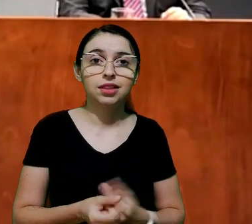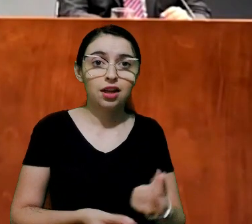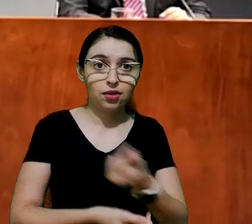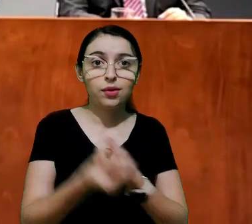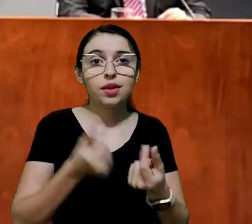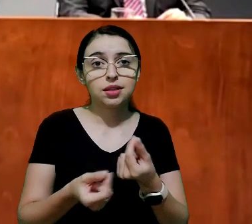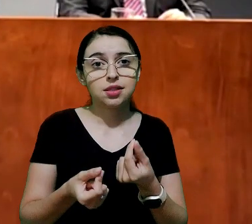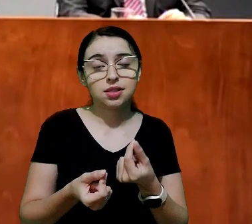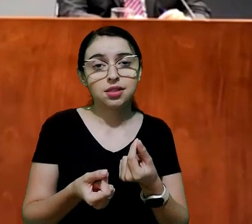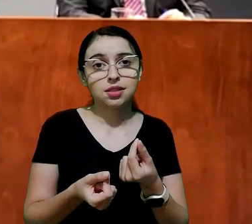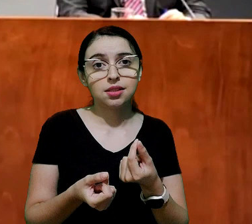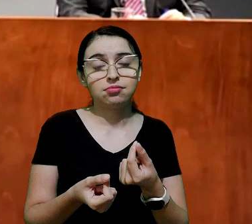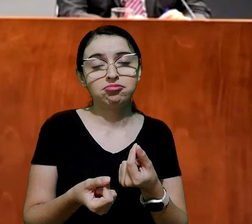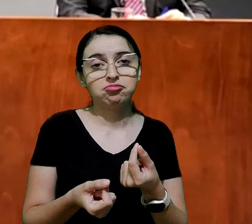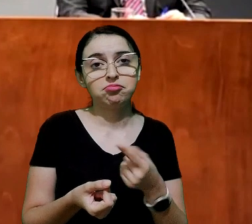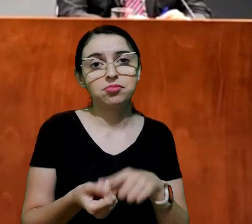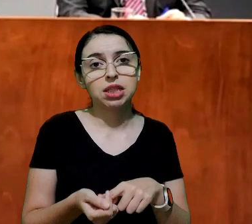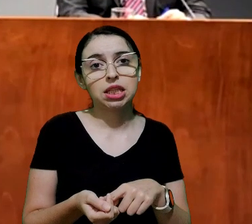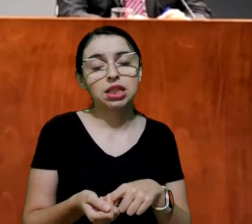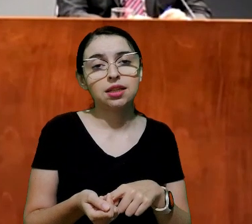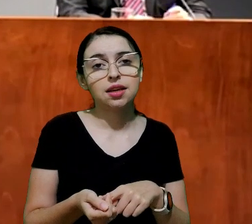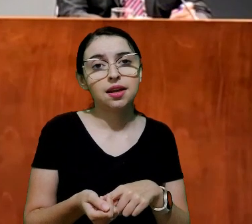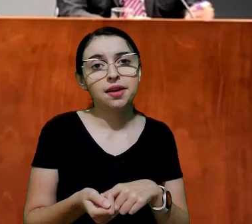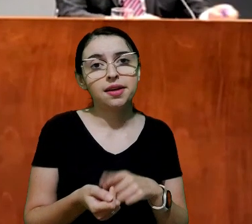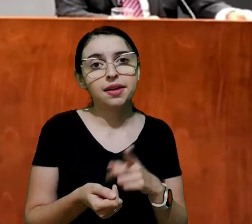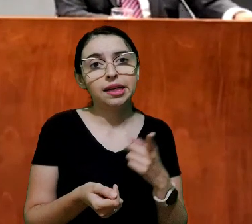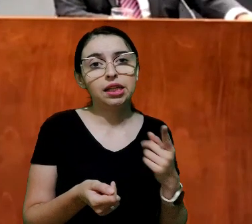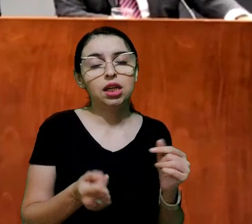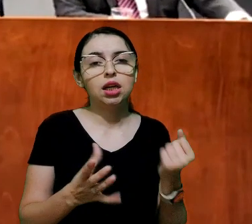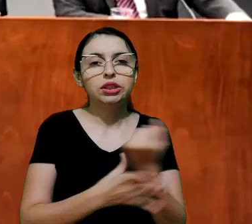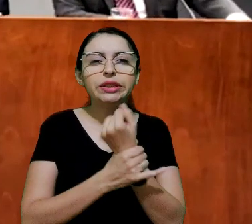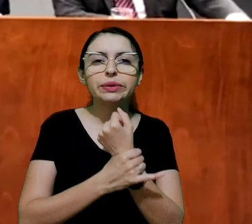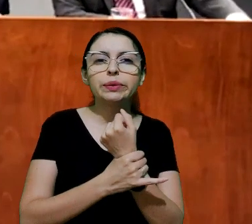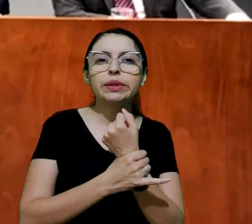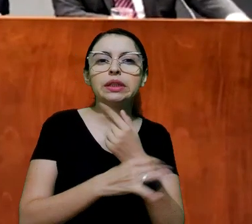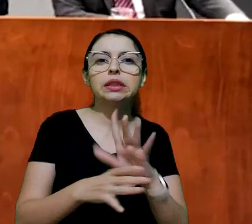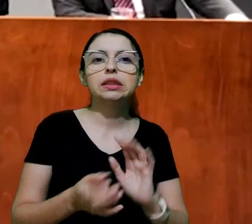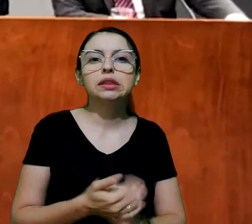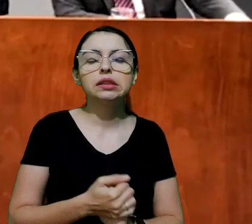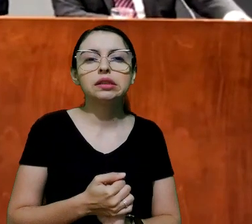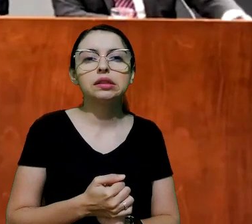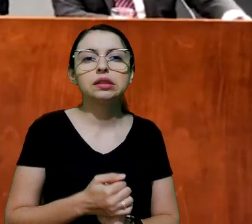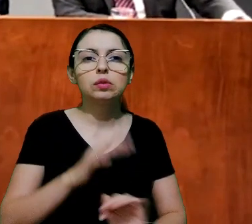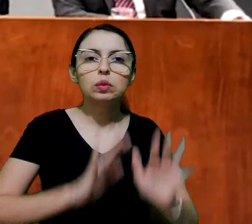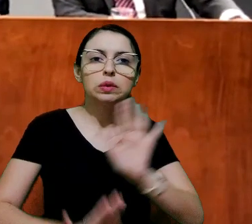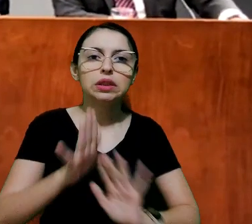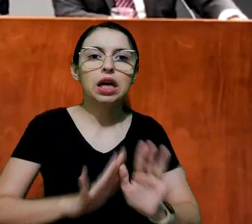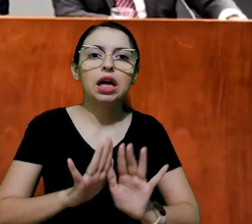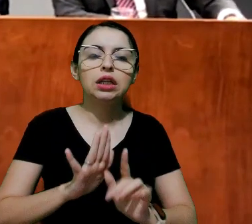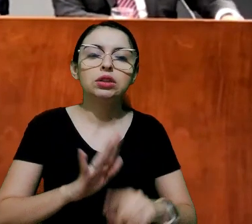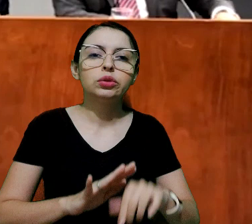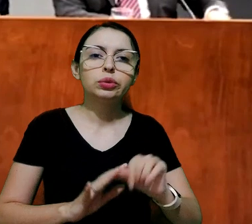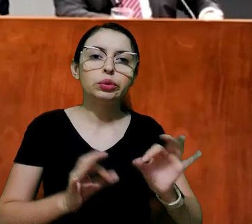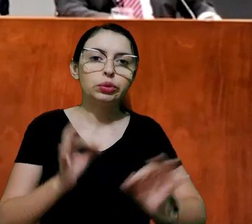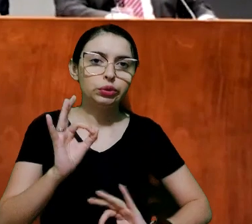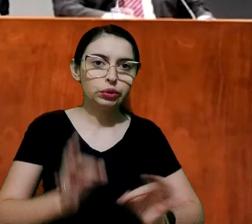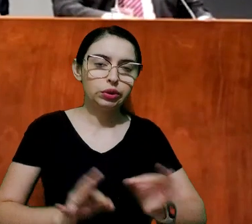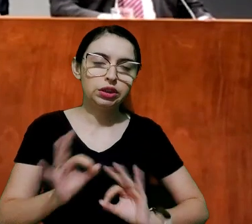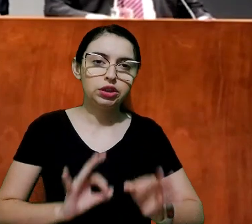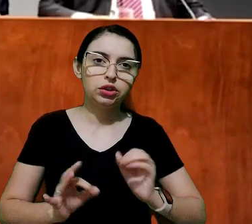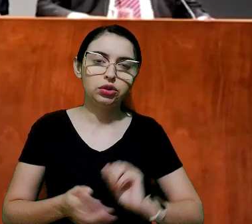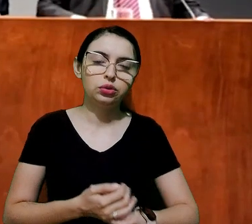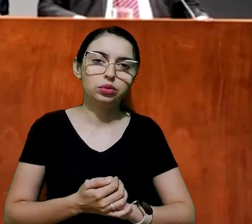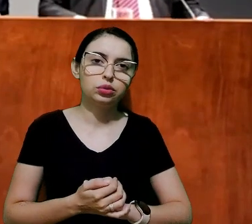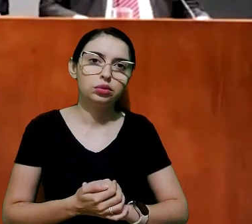agentário, né? O golpe, evitar, né, no jargão popular, o golpe do baú. Mas seria esse afã, essa proteção